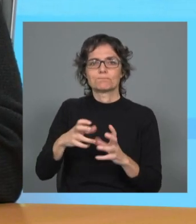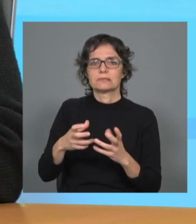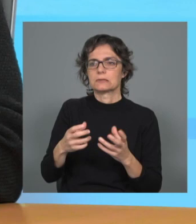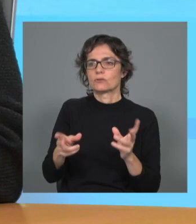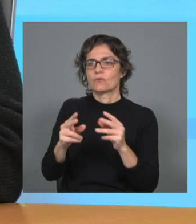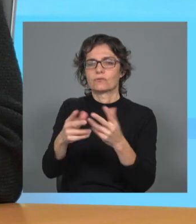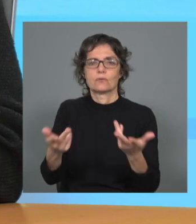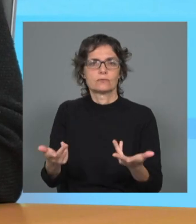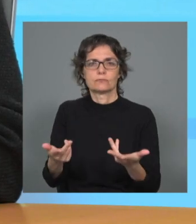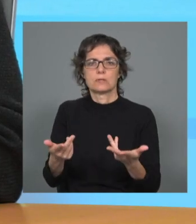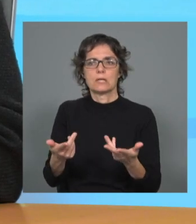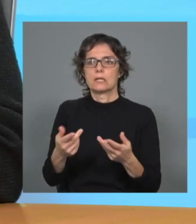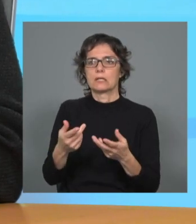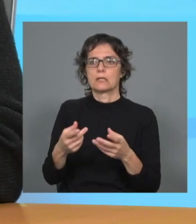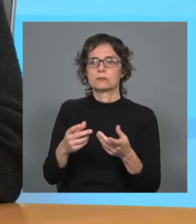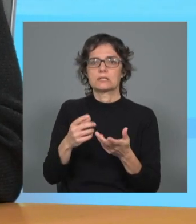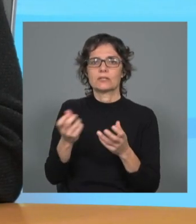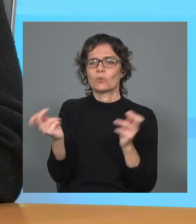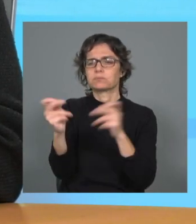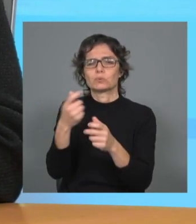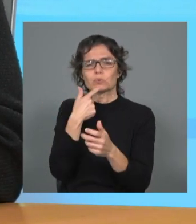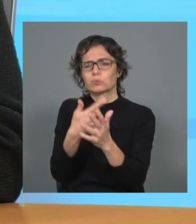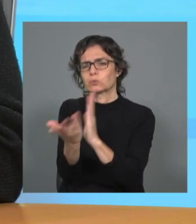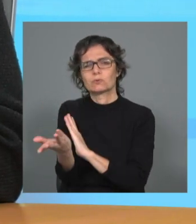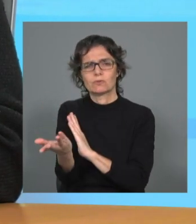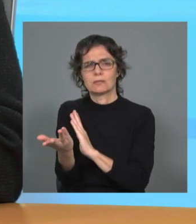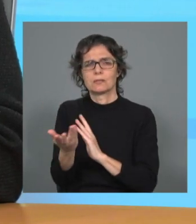e, apesar de nós continuarmos, estamos a trabalhar... A Caritas